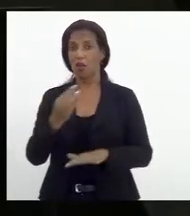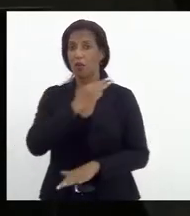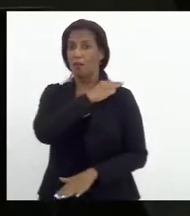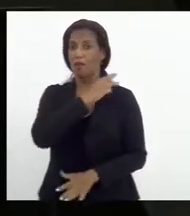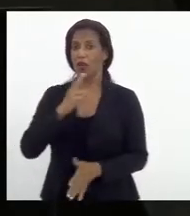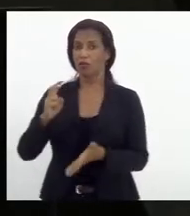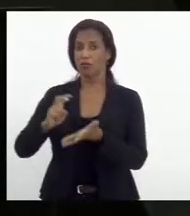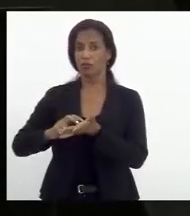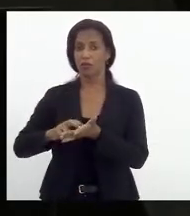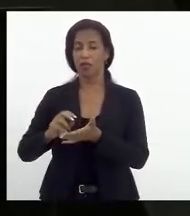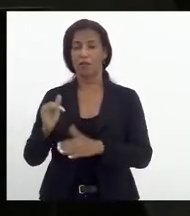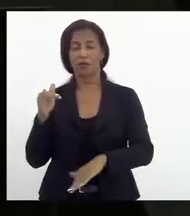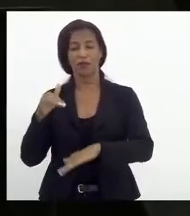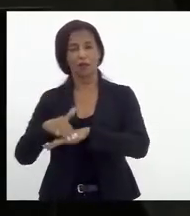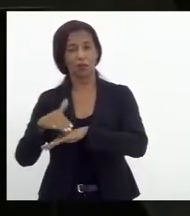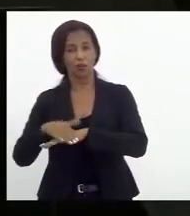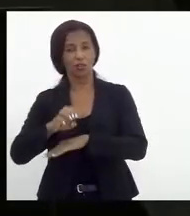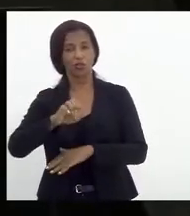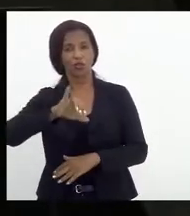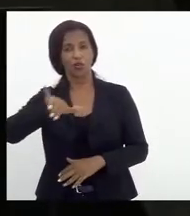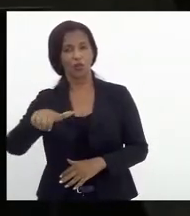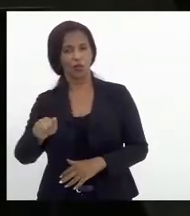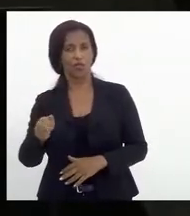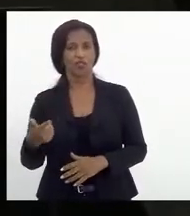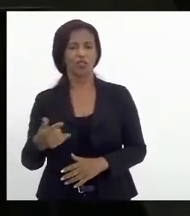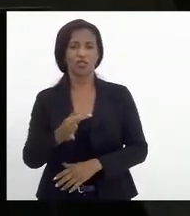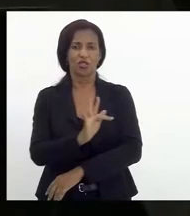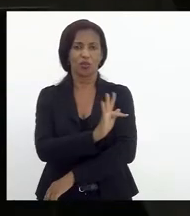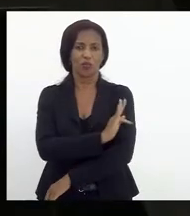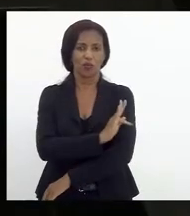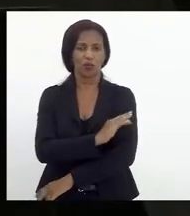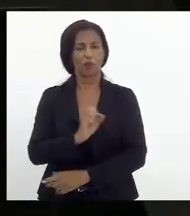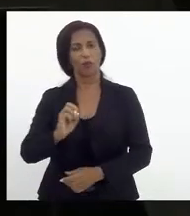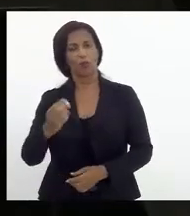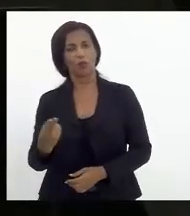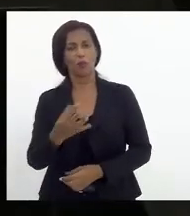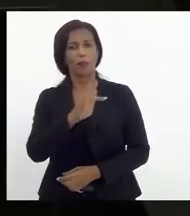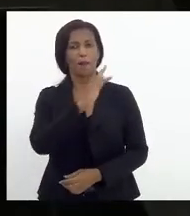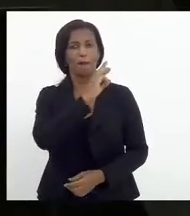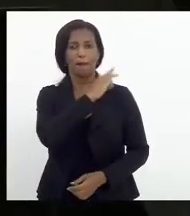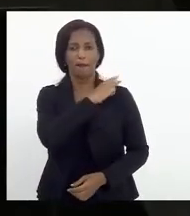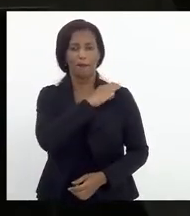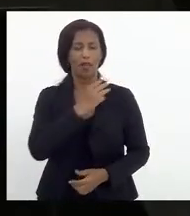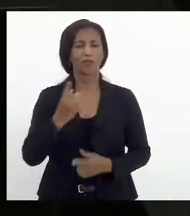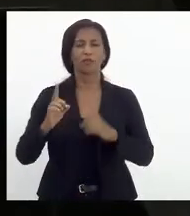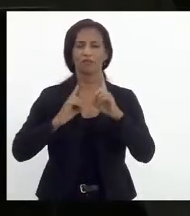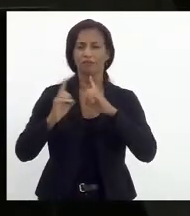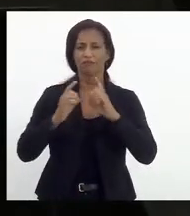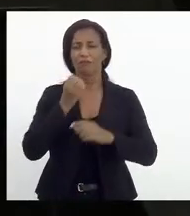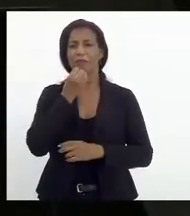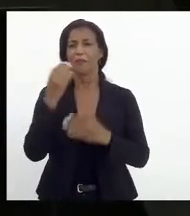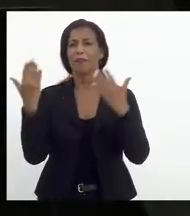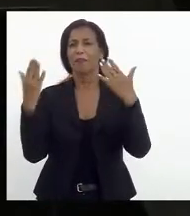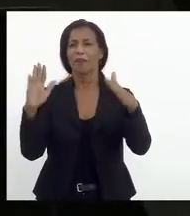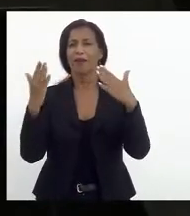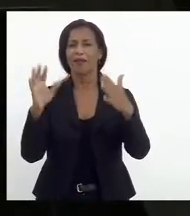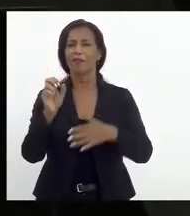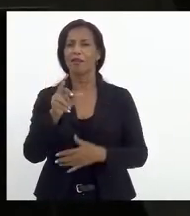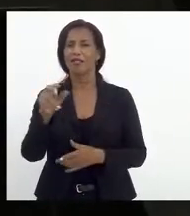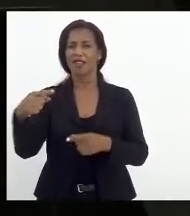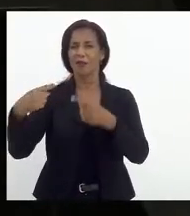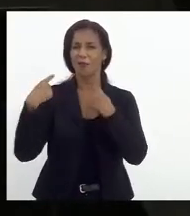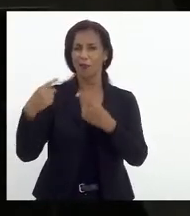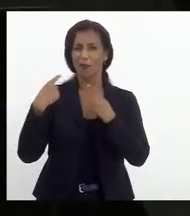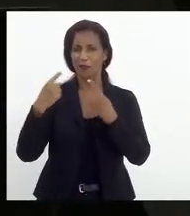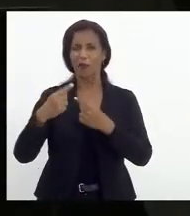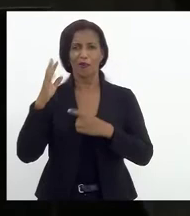apenas, mas na educação de jovens e adultos, seja no ensino fundamental, seja no ensino médio. É um bom debate, é uma boa discussão. Parabéns, Sérgio Fernandes, que nos provoca